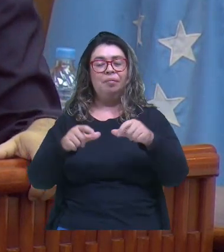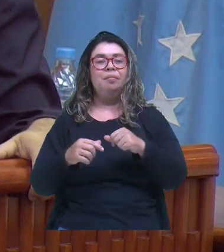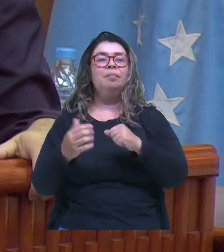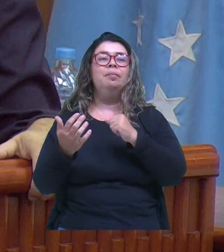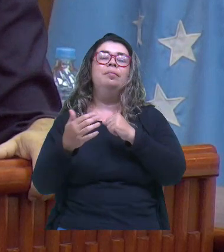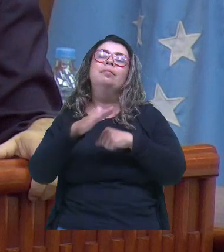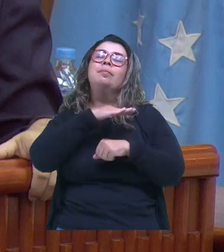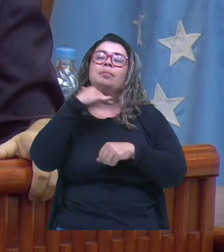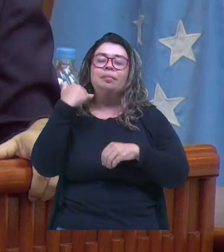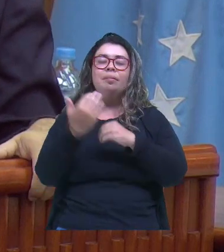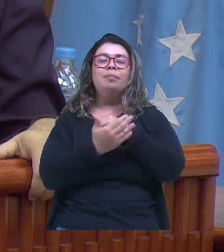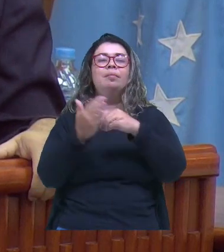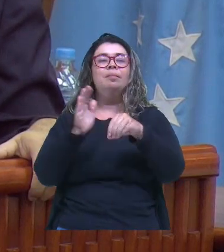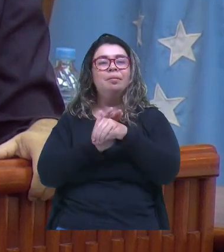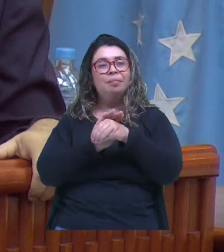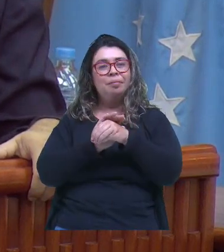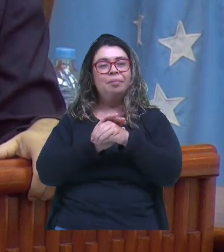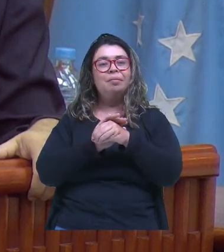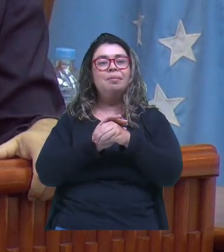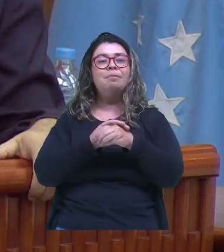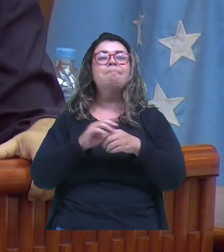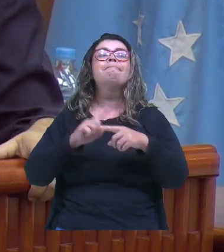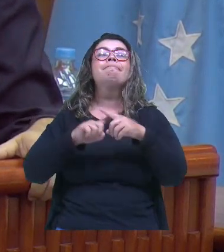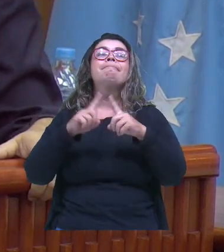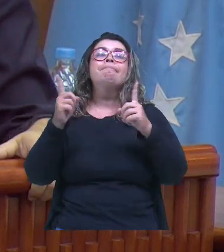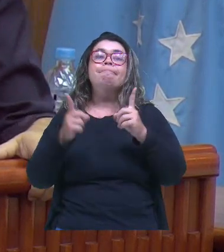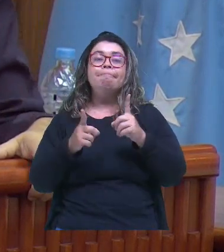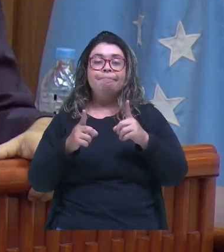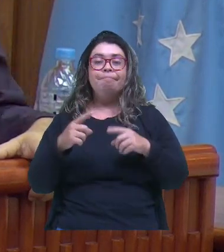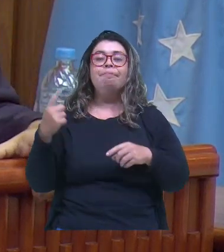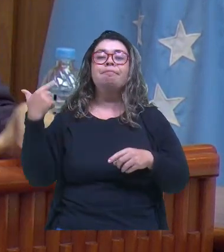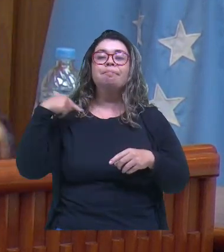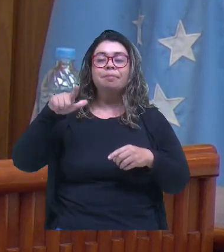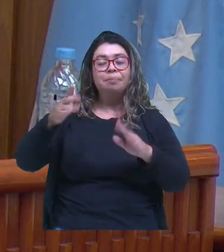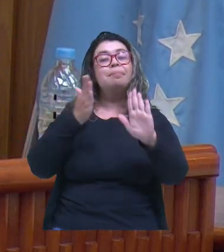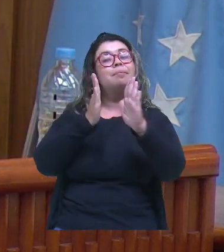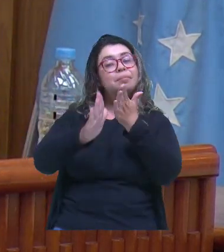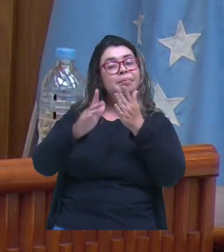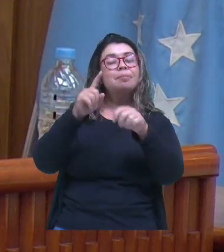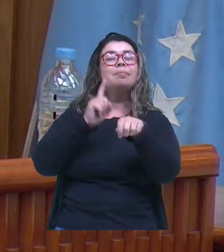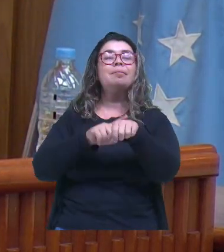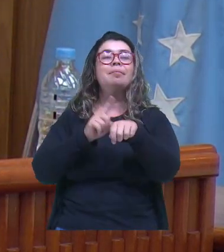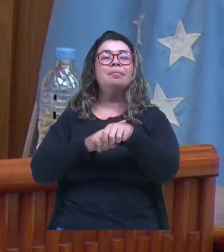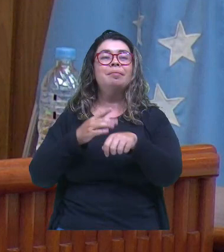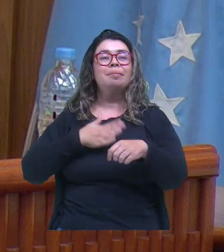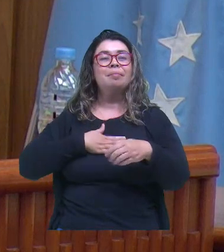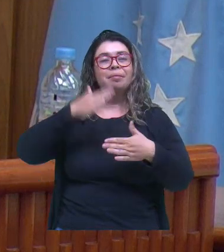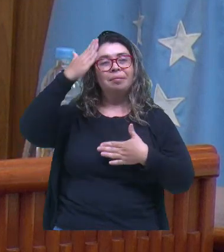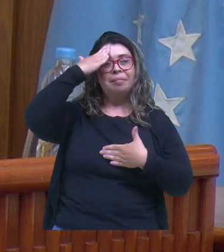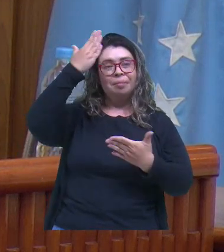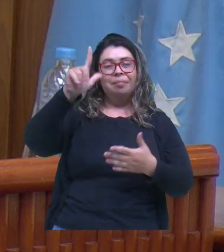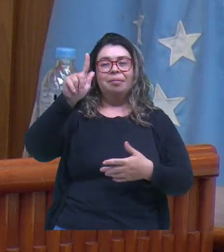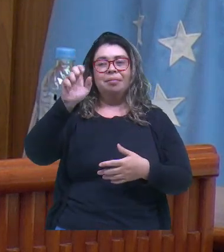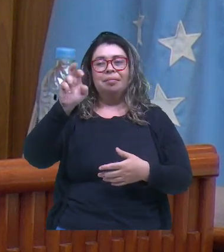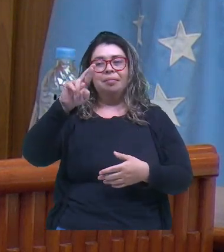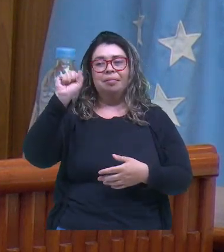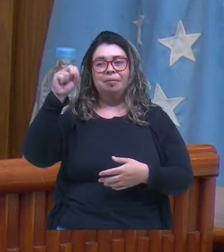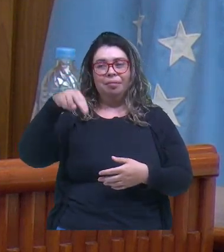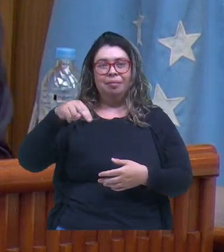doença, mas nós conseguimos avançar. E nós conseguimos superar esse momento. Então, a minha gratidão, Gerson,